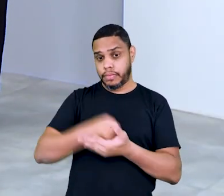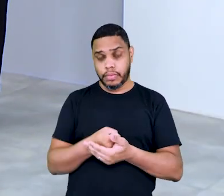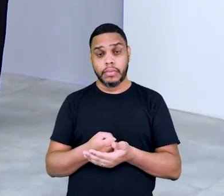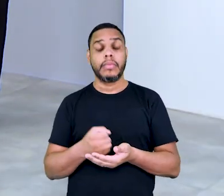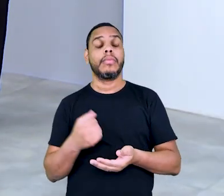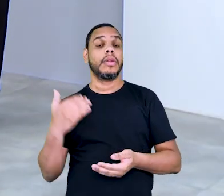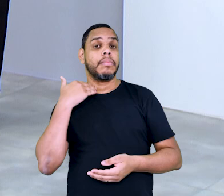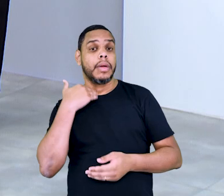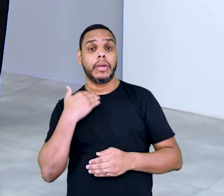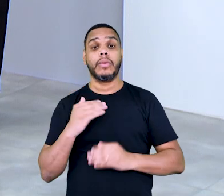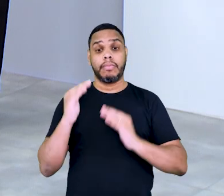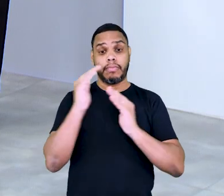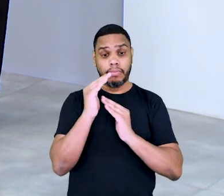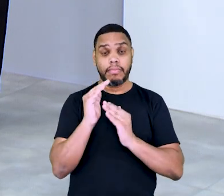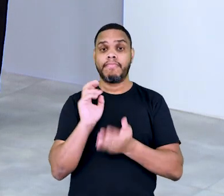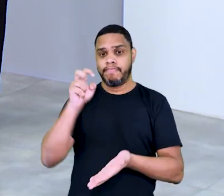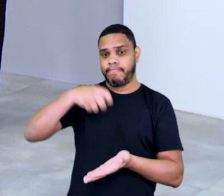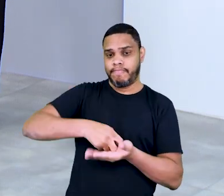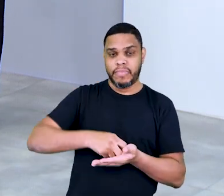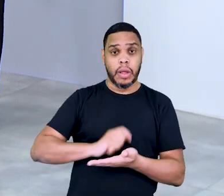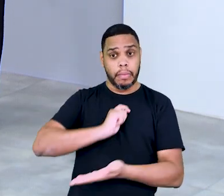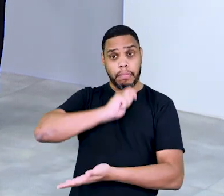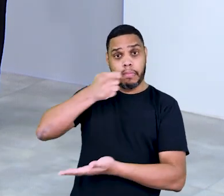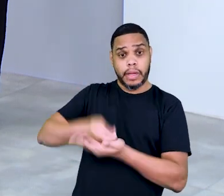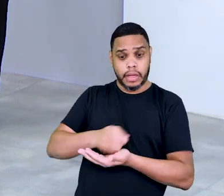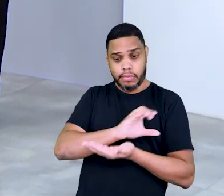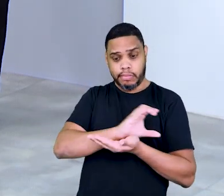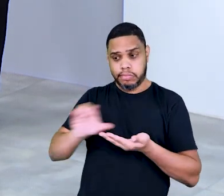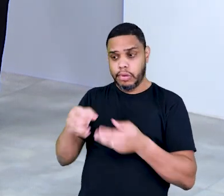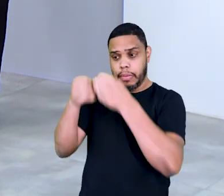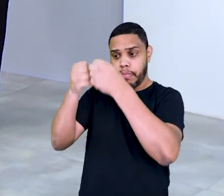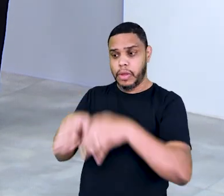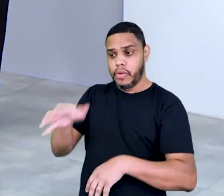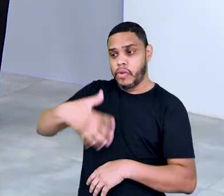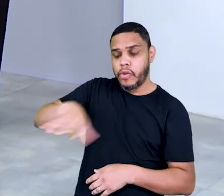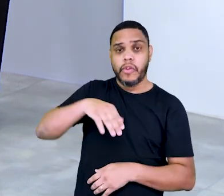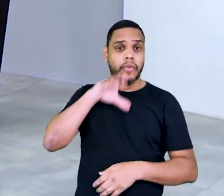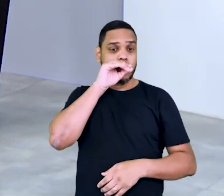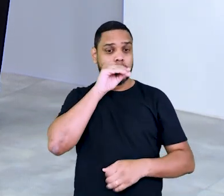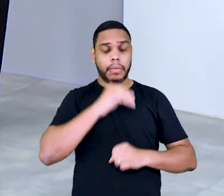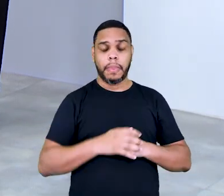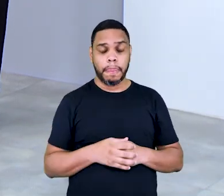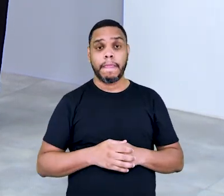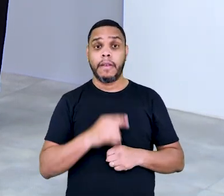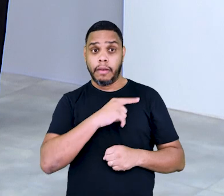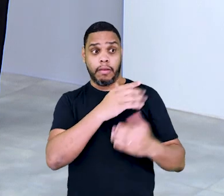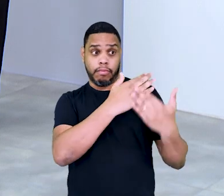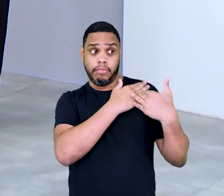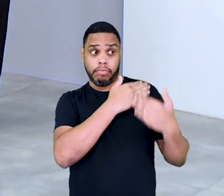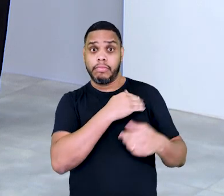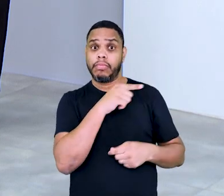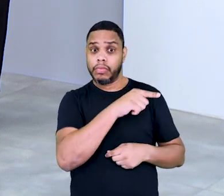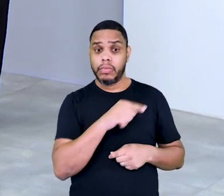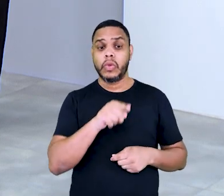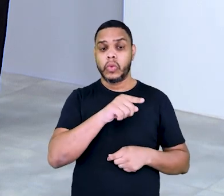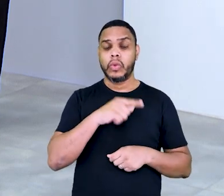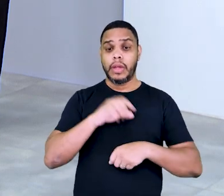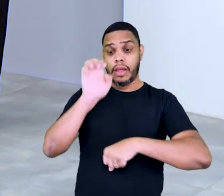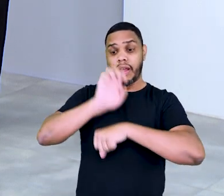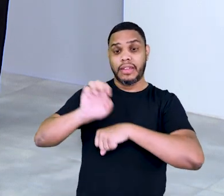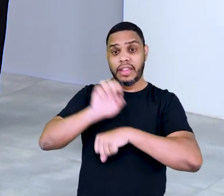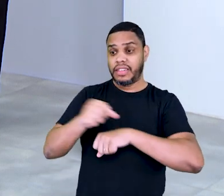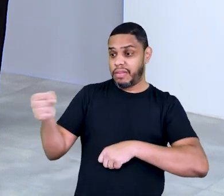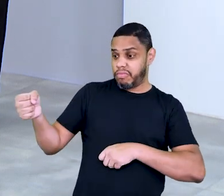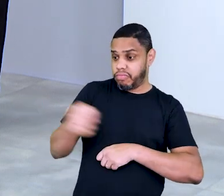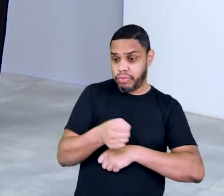Brasil ao pagamento de indenização por dano moral coletivo. A instituição financeira foi responsabilizada por usar estagiários para executar